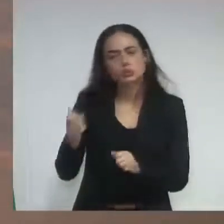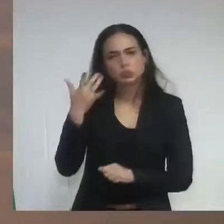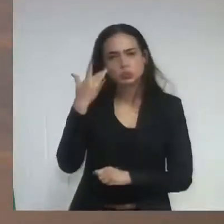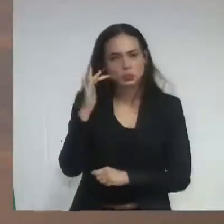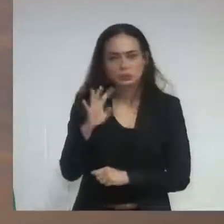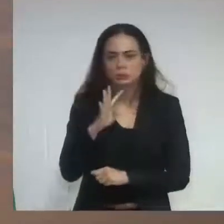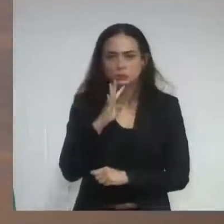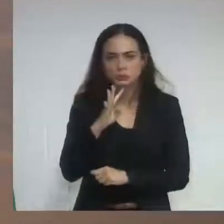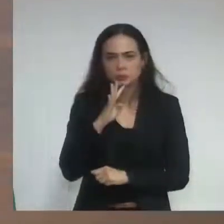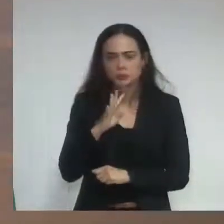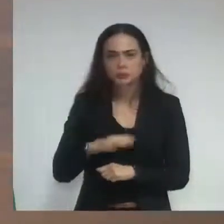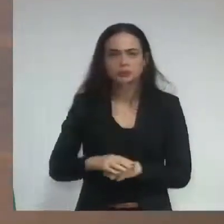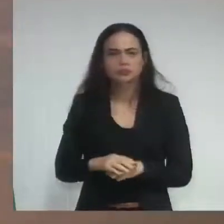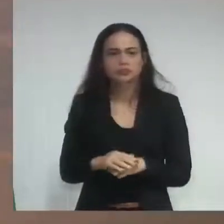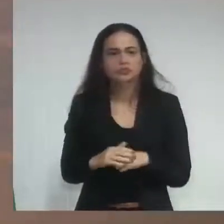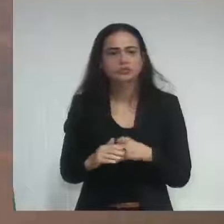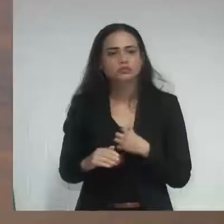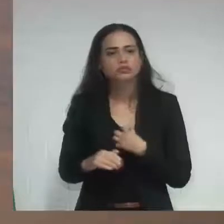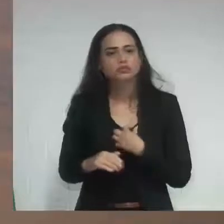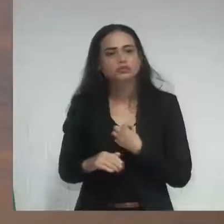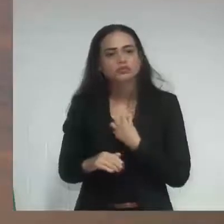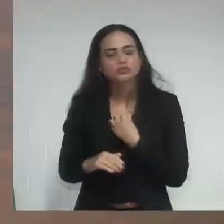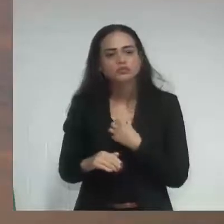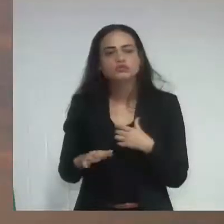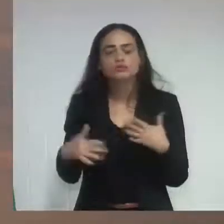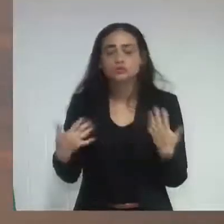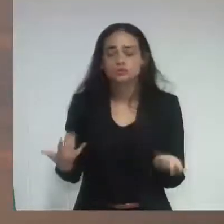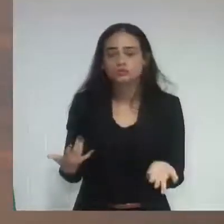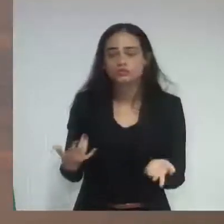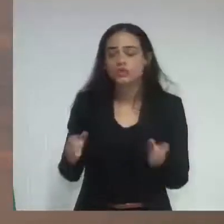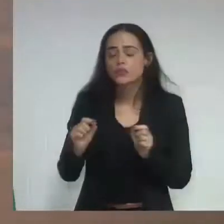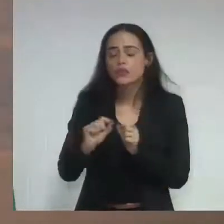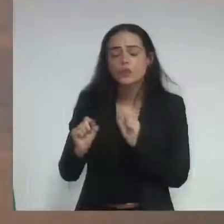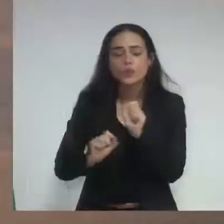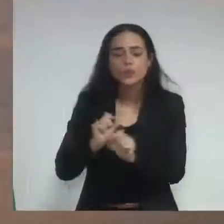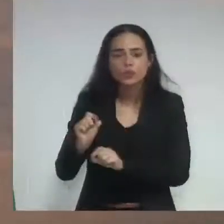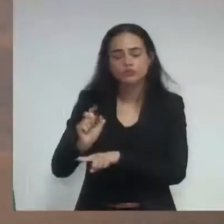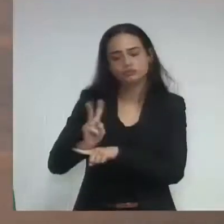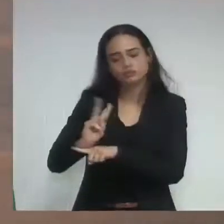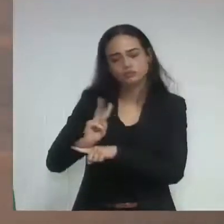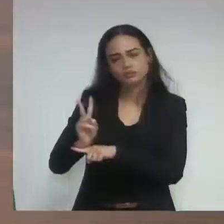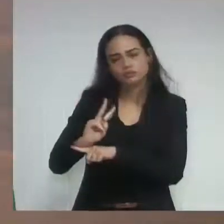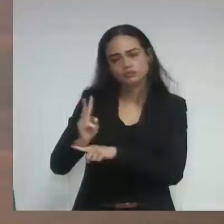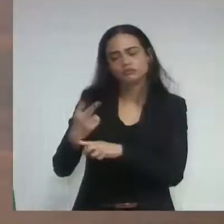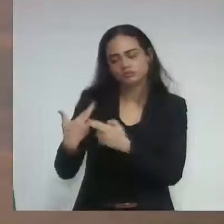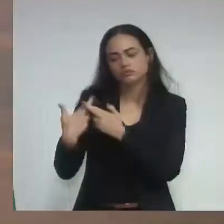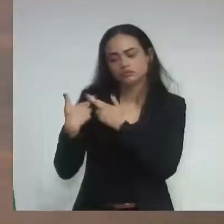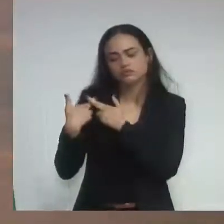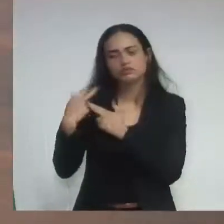é uma coisa pessoal, personalizada. Eu faço o papel de fiscalizar a Sanebave como vereador.